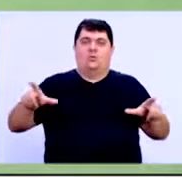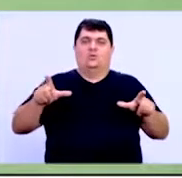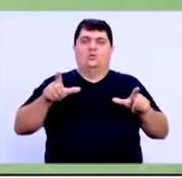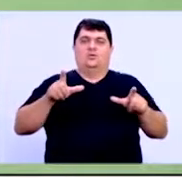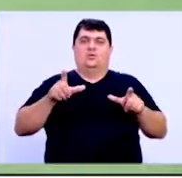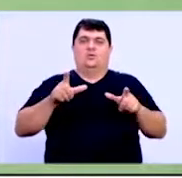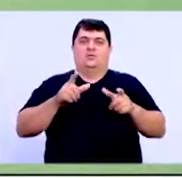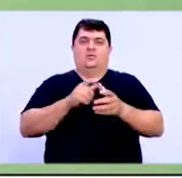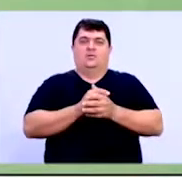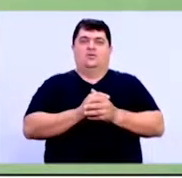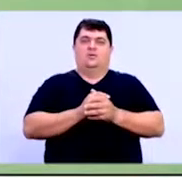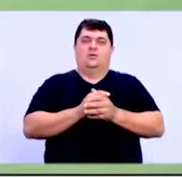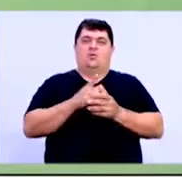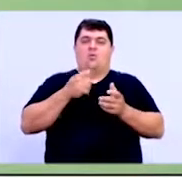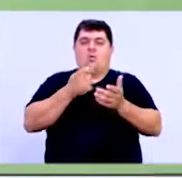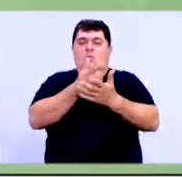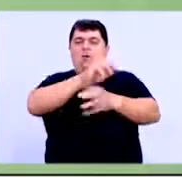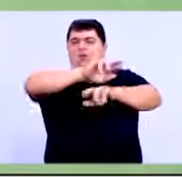aquisição de insumos,